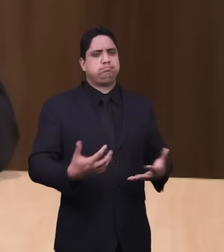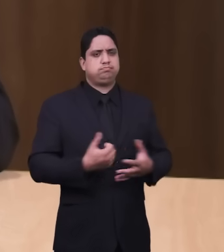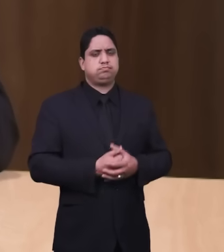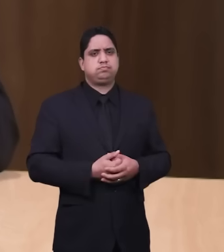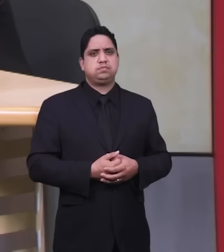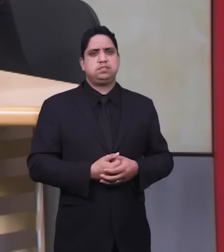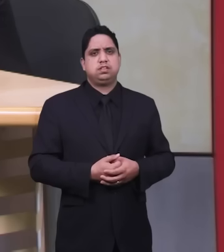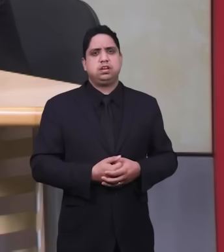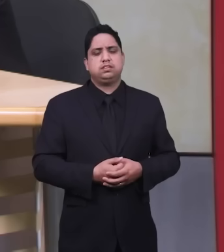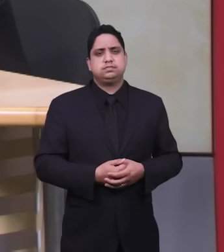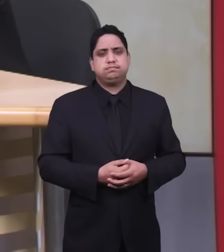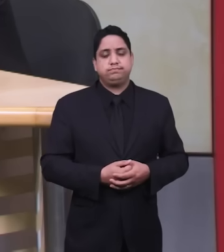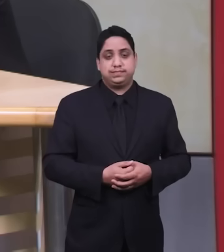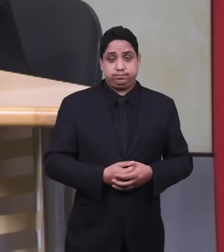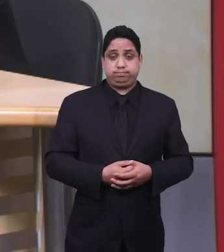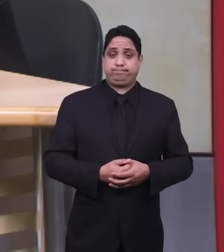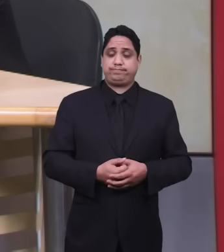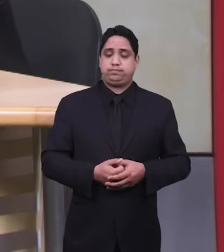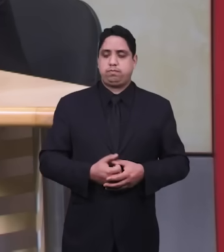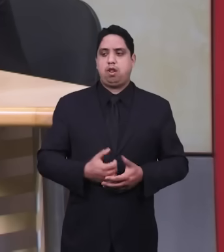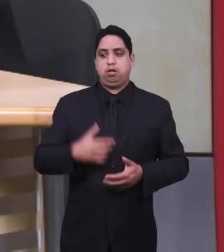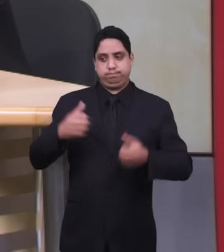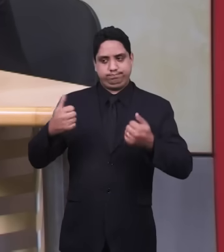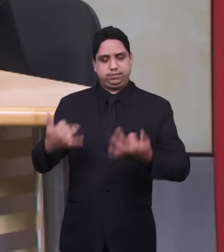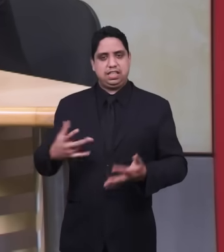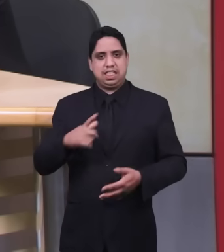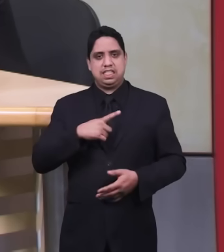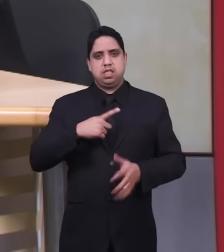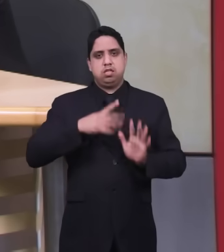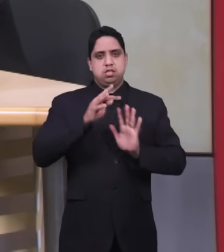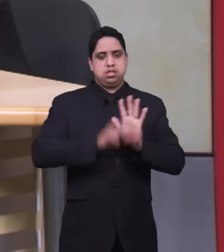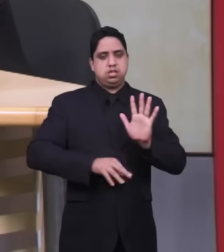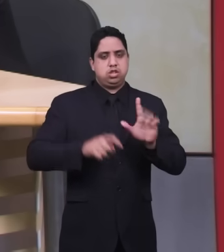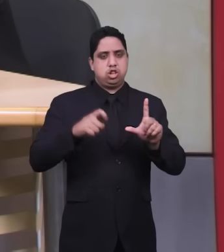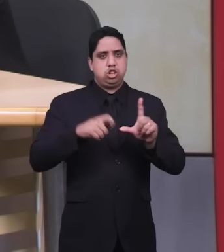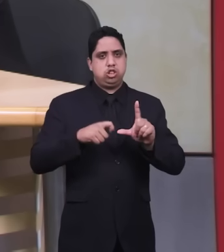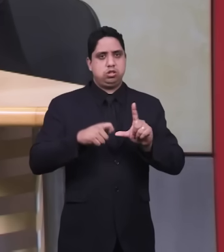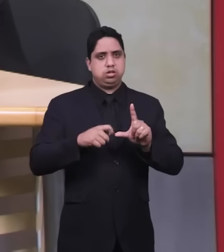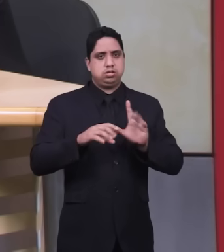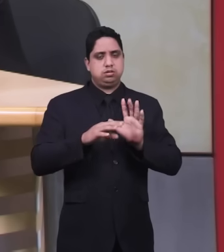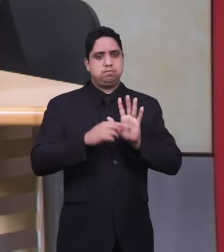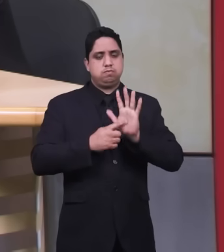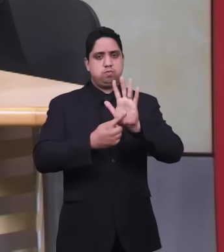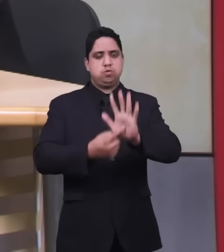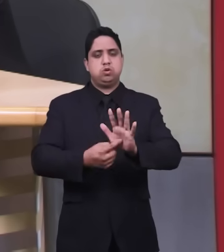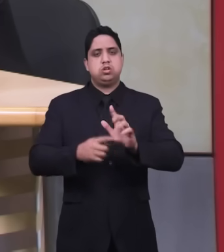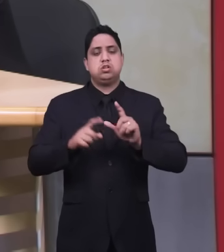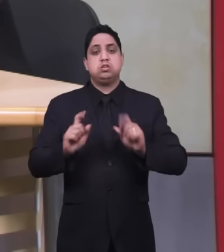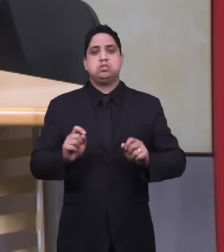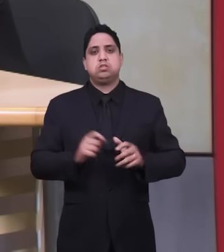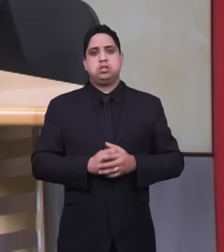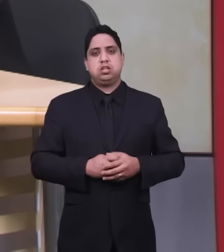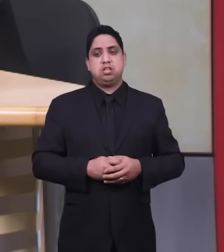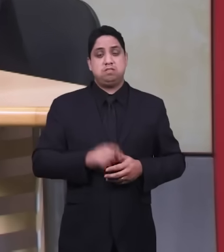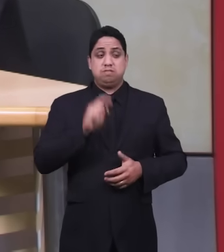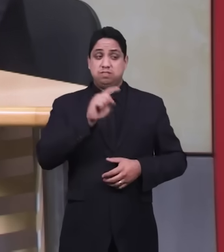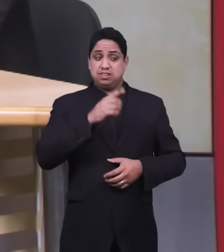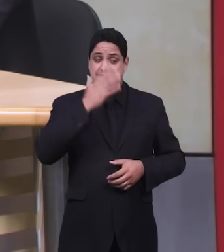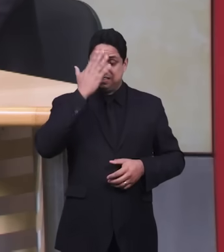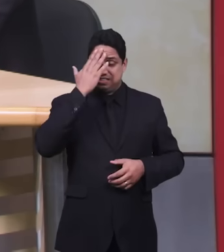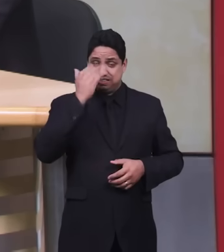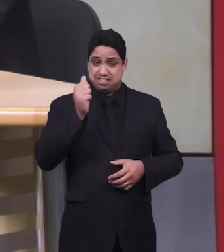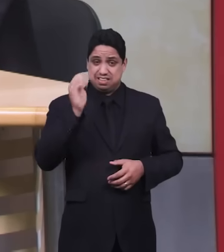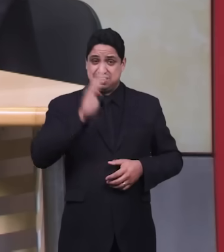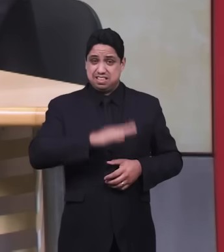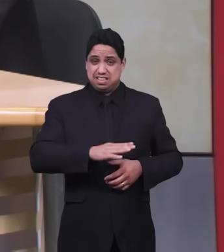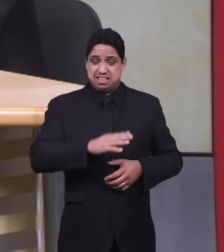Alexandre? Amadeu, há um texto bíblico lá em Lucas que fala a respeito disso. Pois se vós, sendo maus, sabeis dar